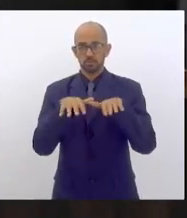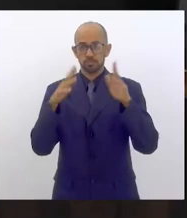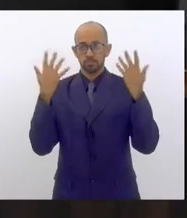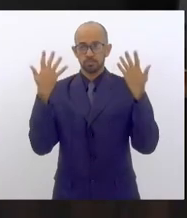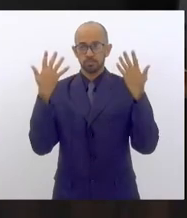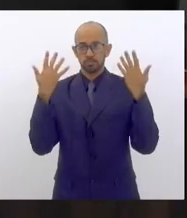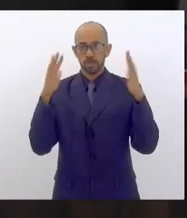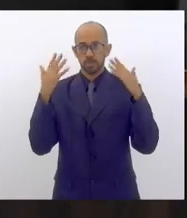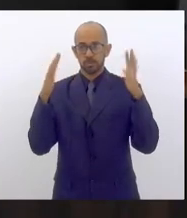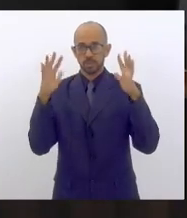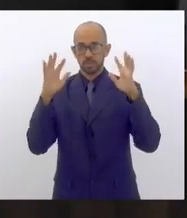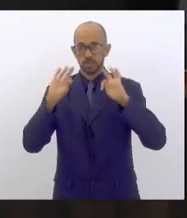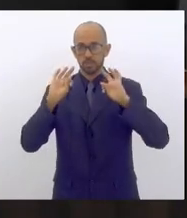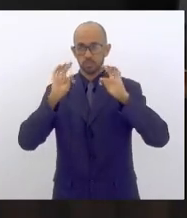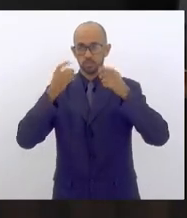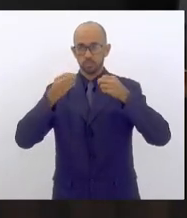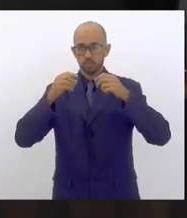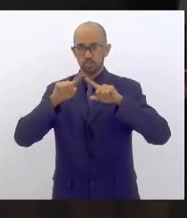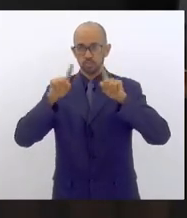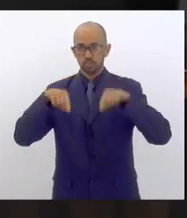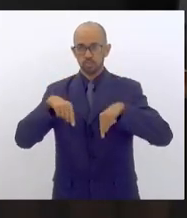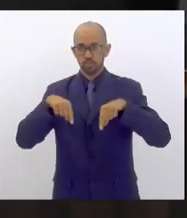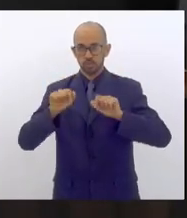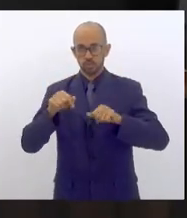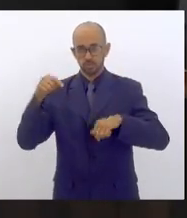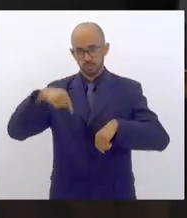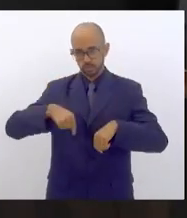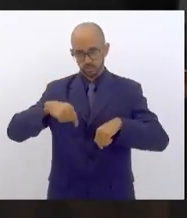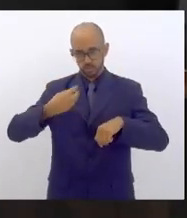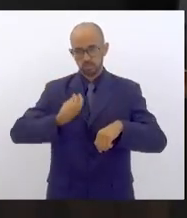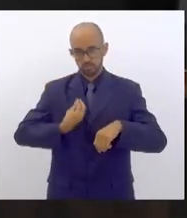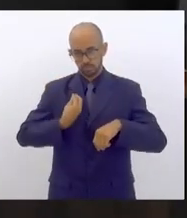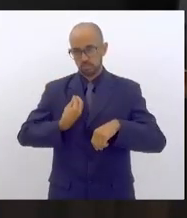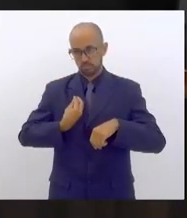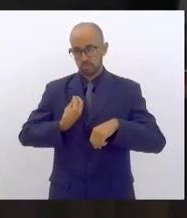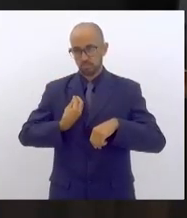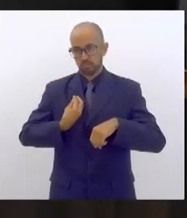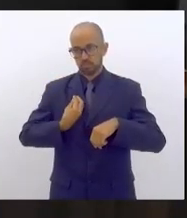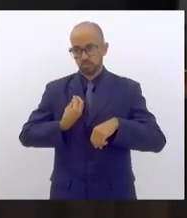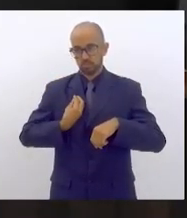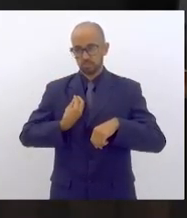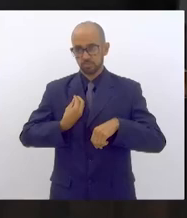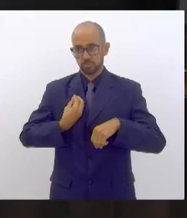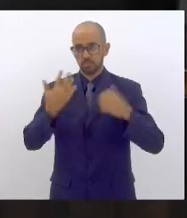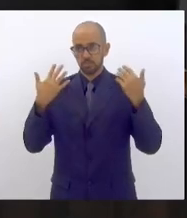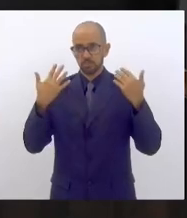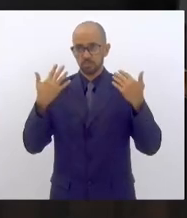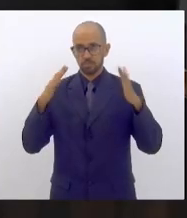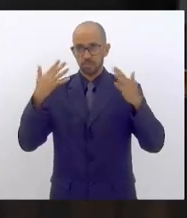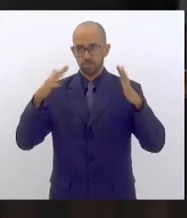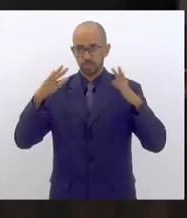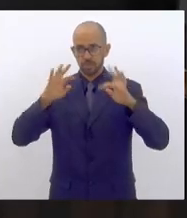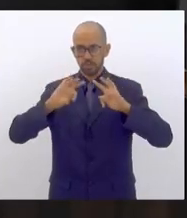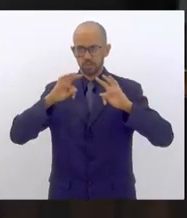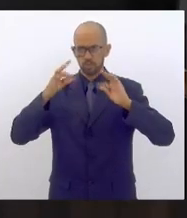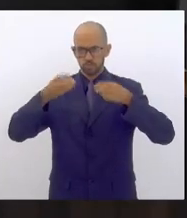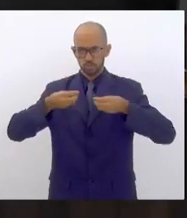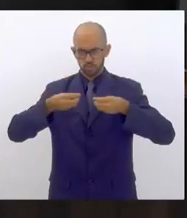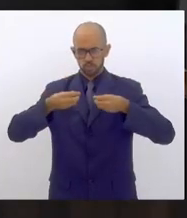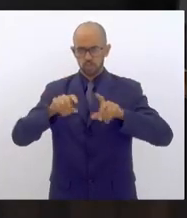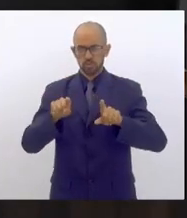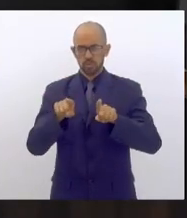parabenizando todos os funcionários aqui presentes, parabenizando todos que